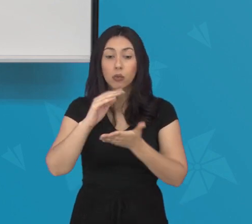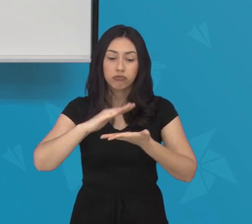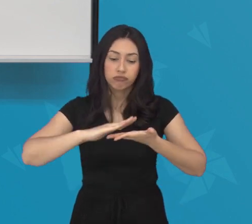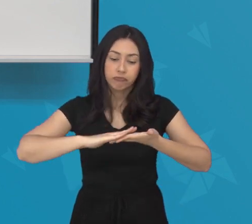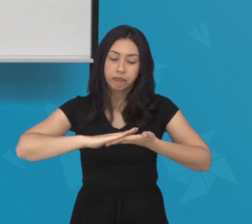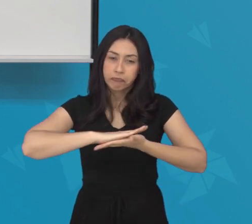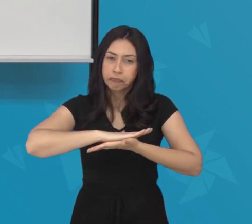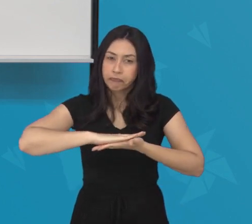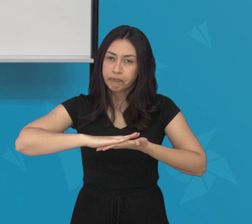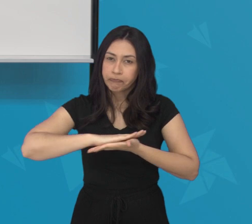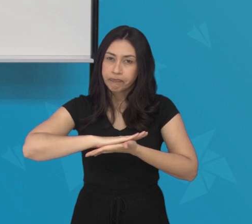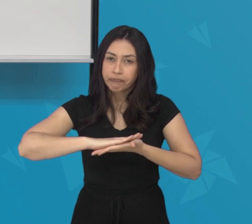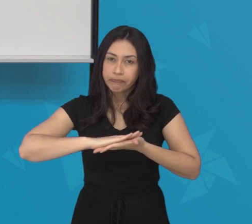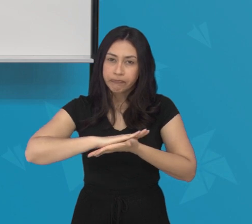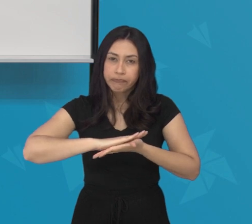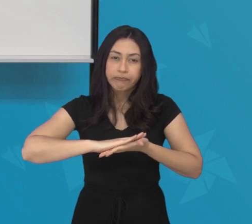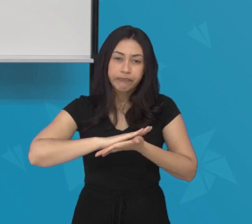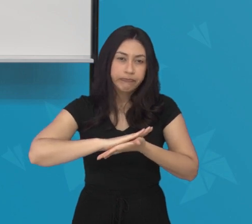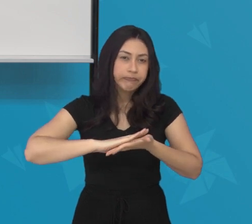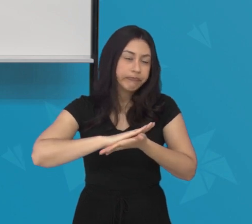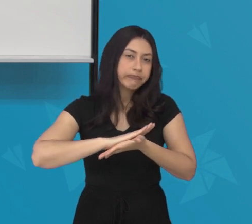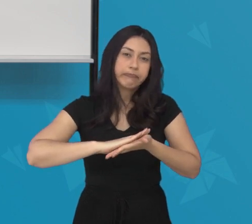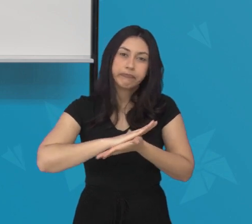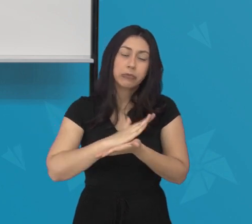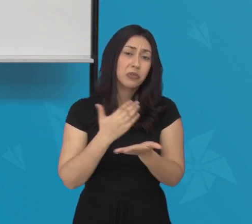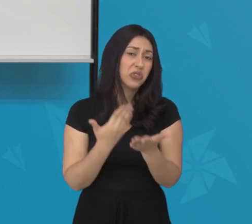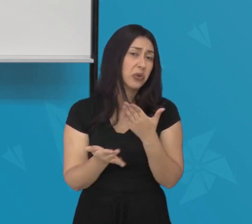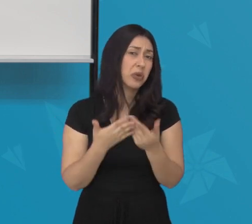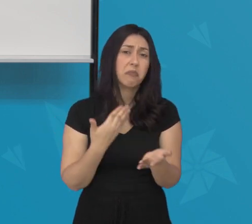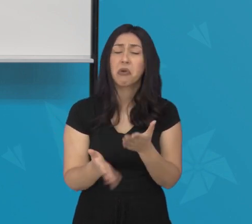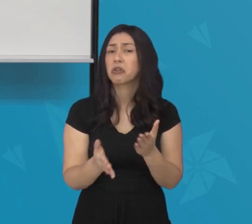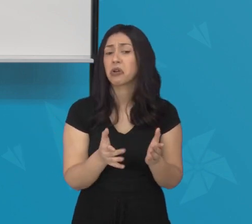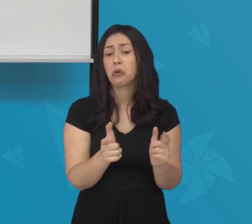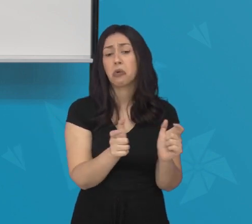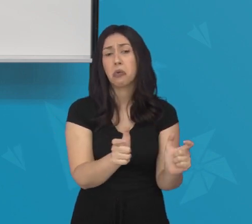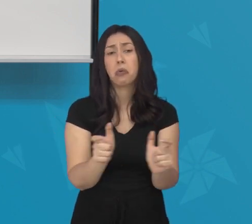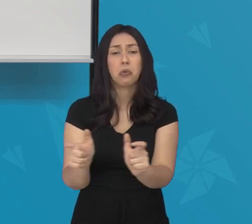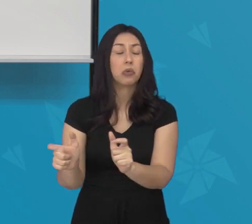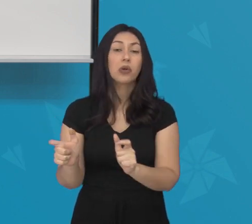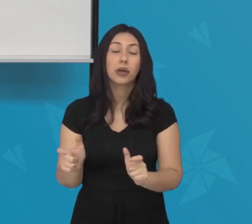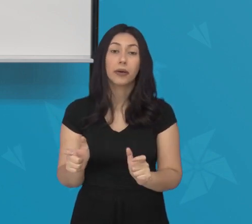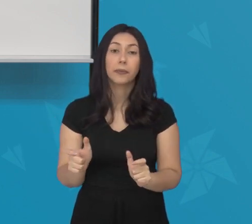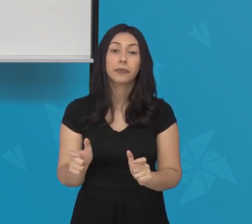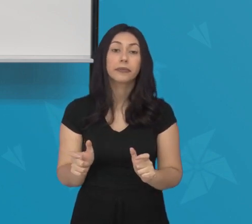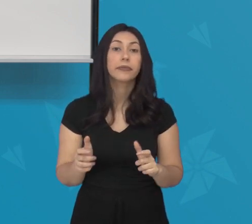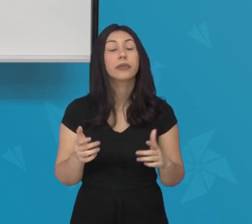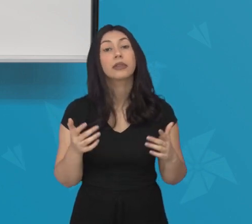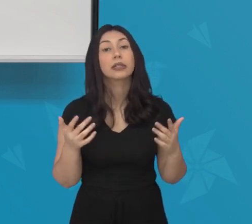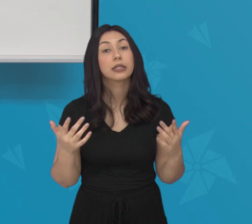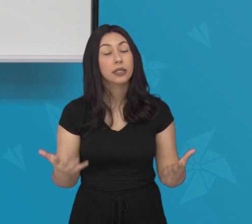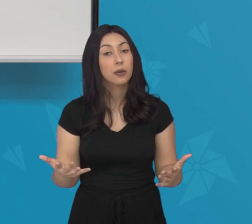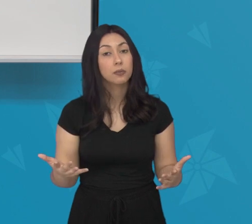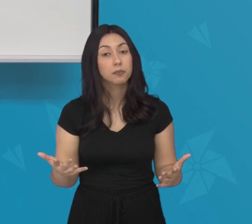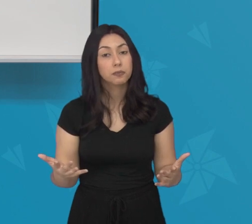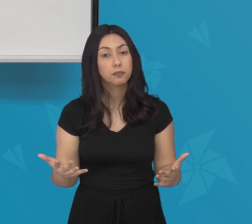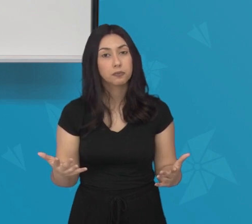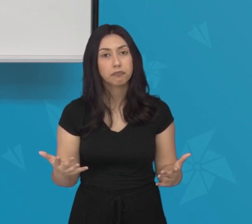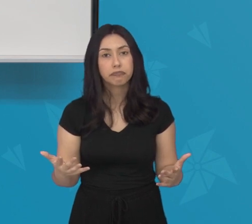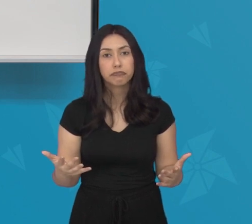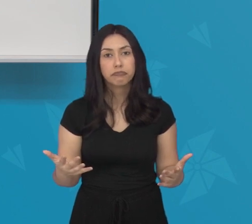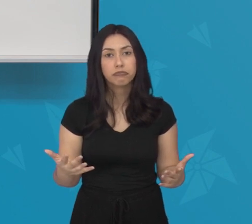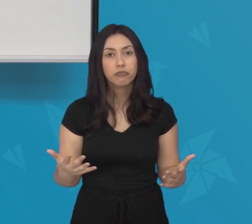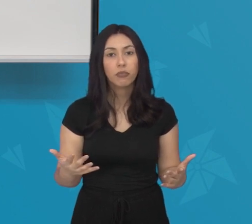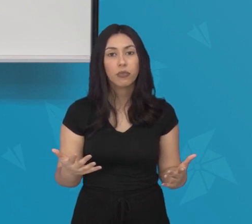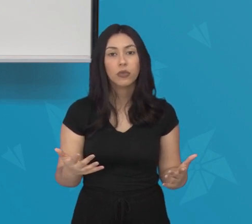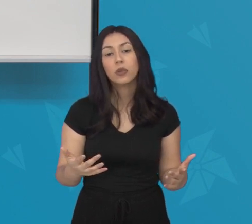superfícies, sejam elas qualquer que seja a superfície. Tá bom? Então, o